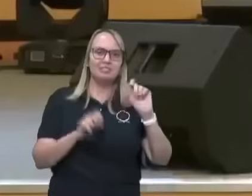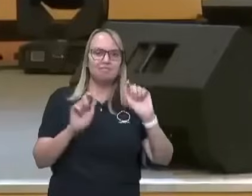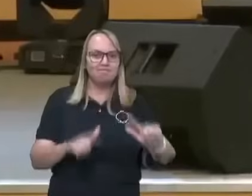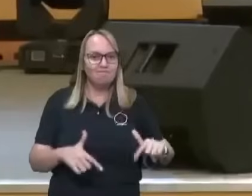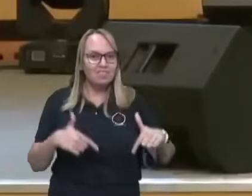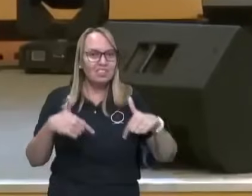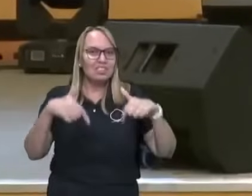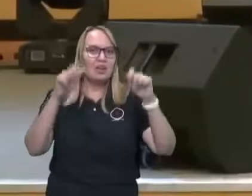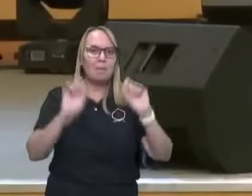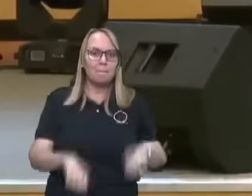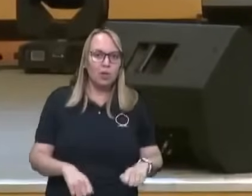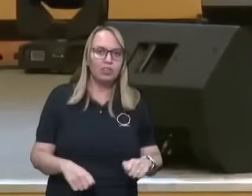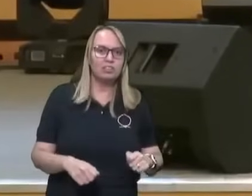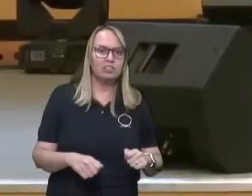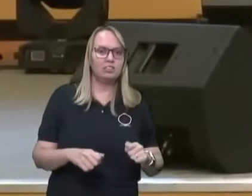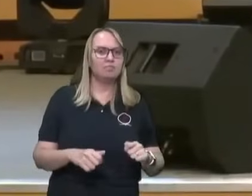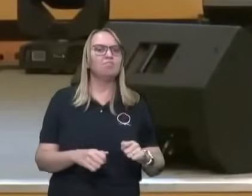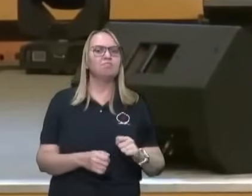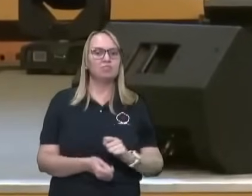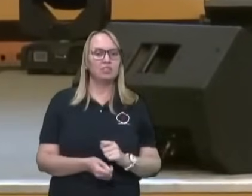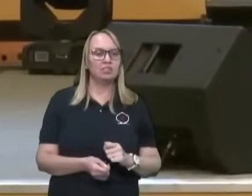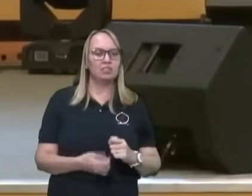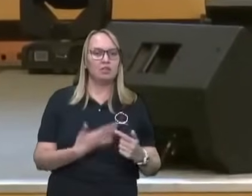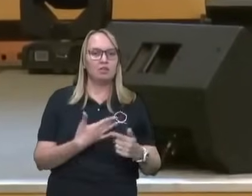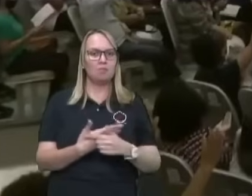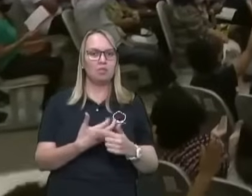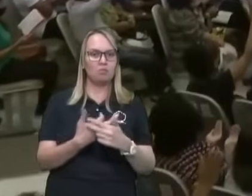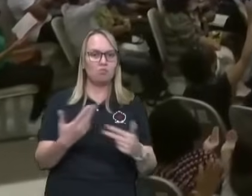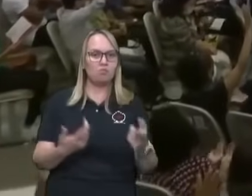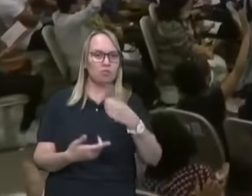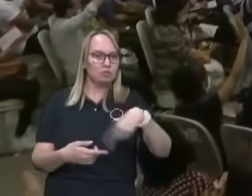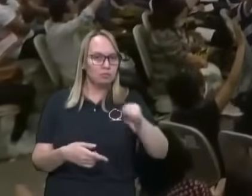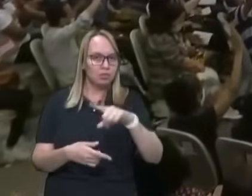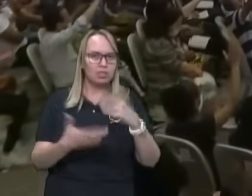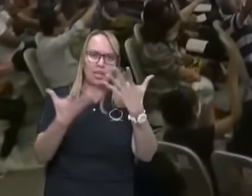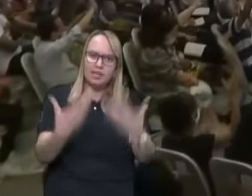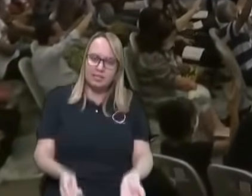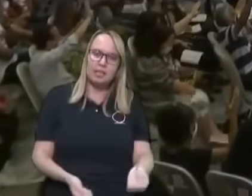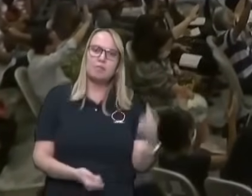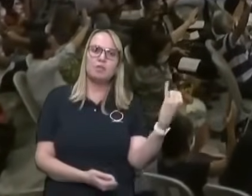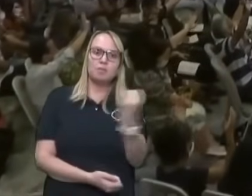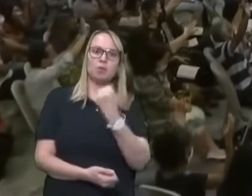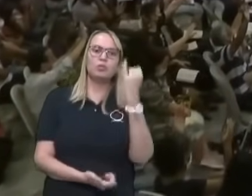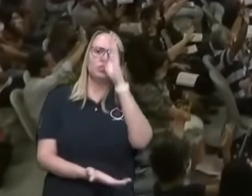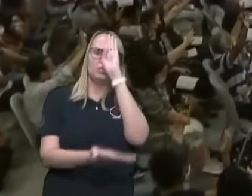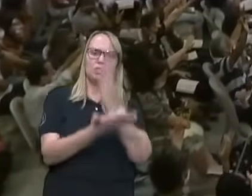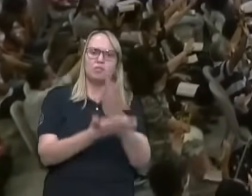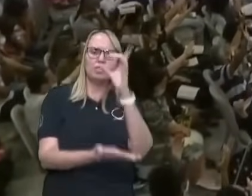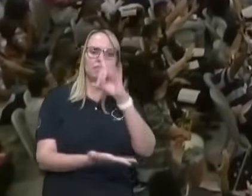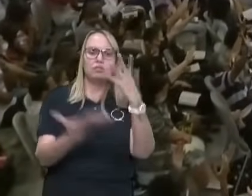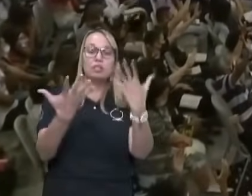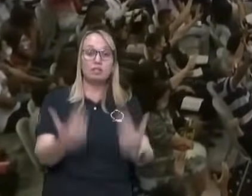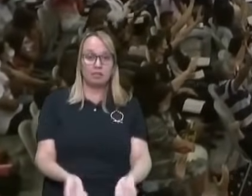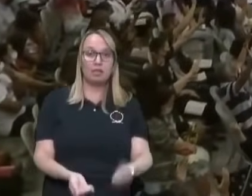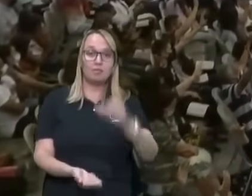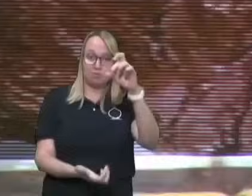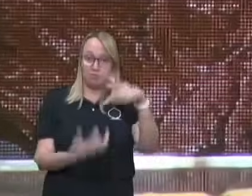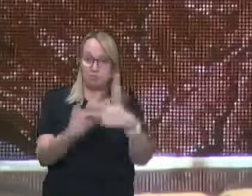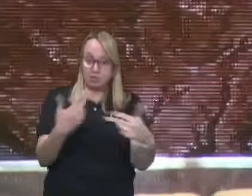fazer o que ninguém faz. Recebe aí a importância de você confiar em Deus. Recebe aí a